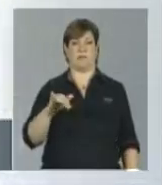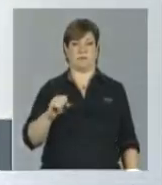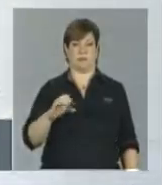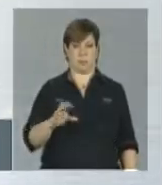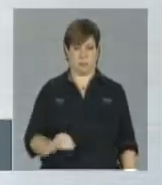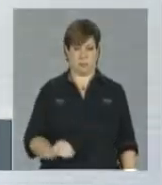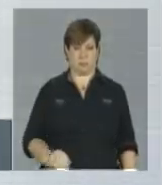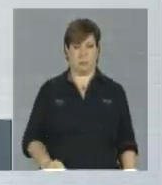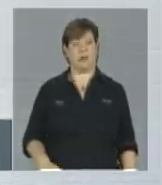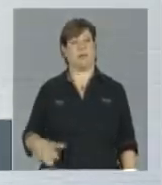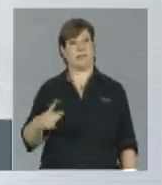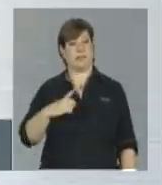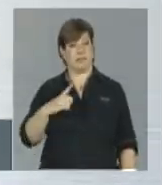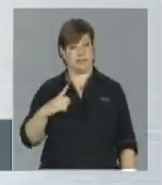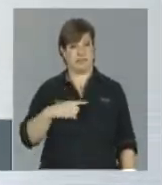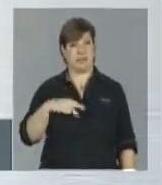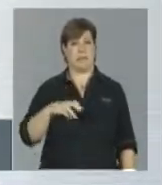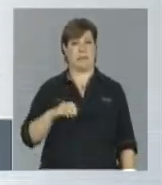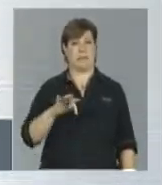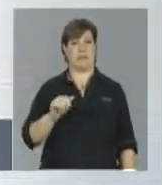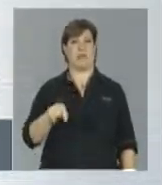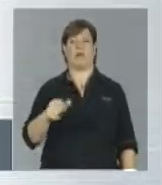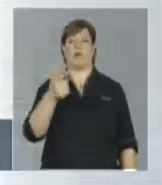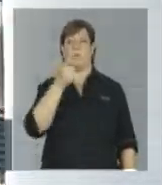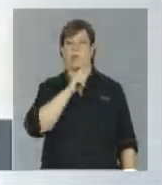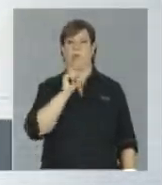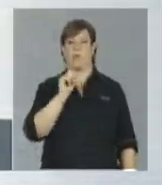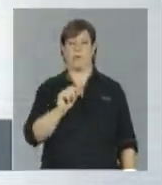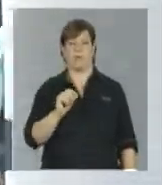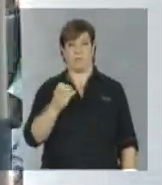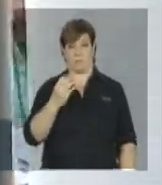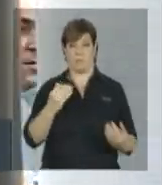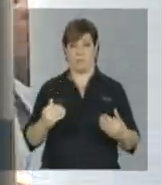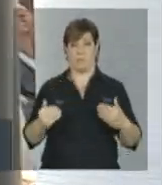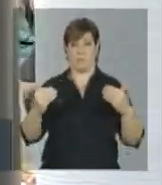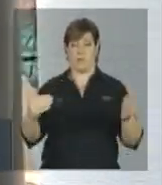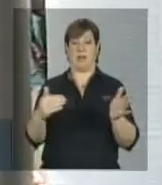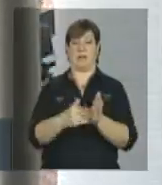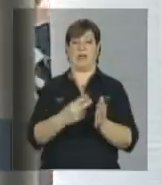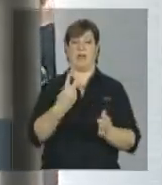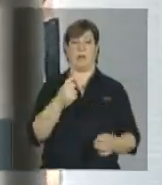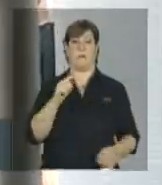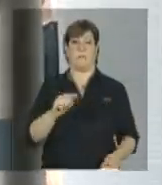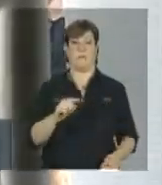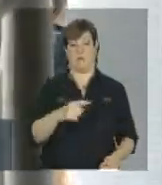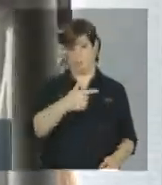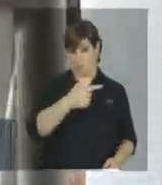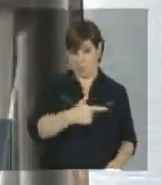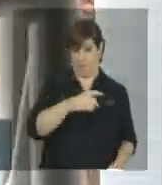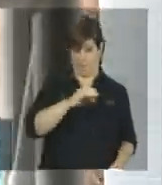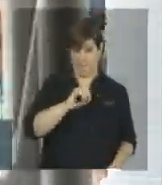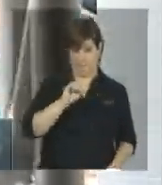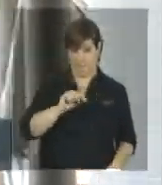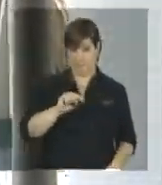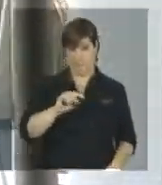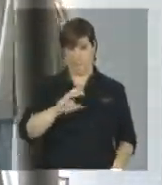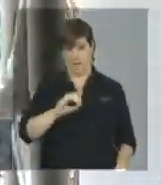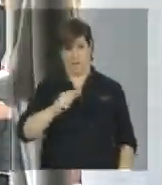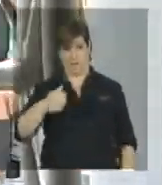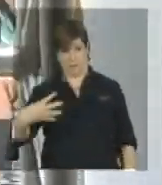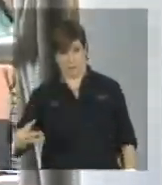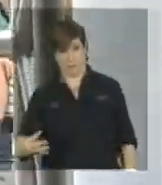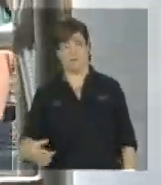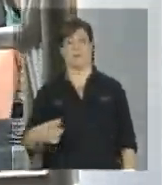E tem uma meta que é considerada uma meta ambiciosa, de até 2014, todas as casas cearenses